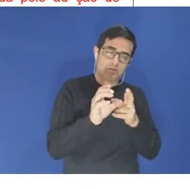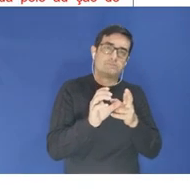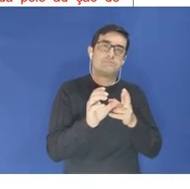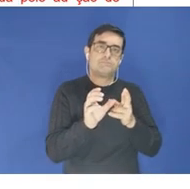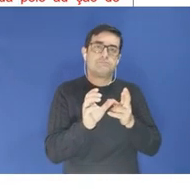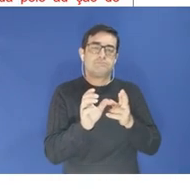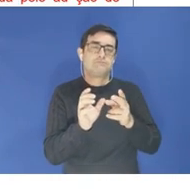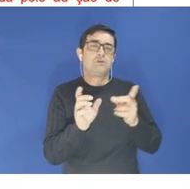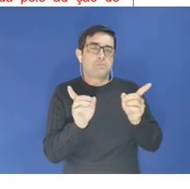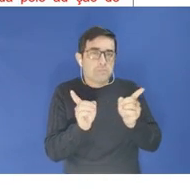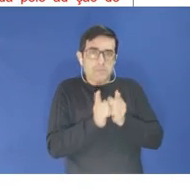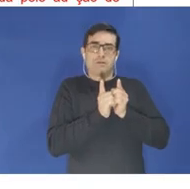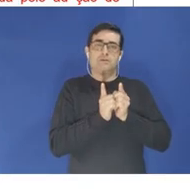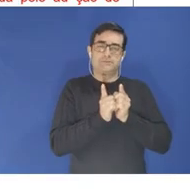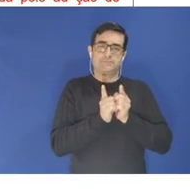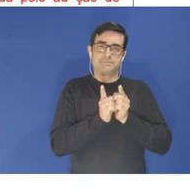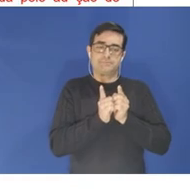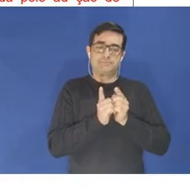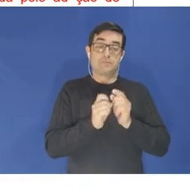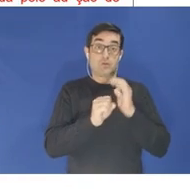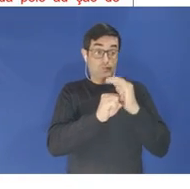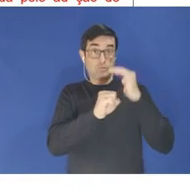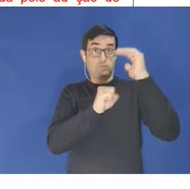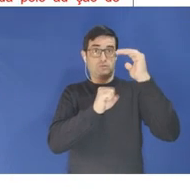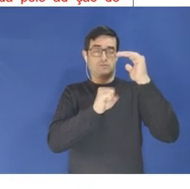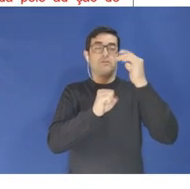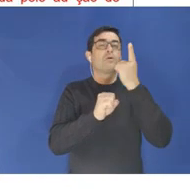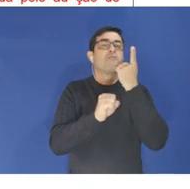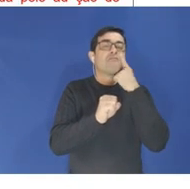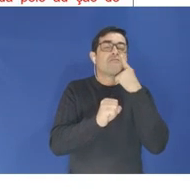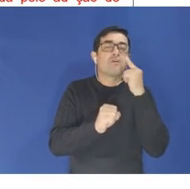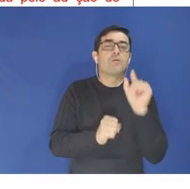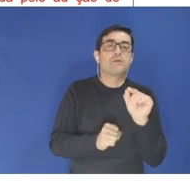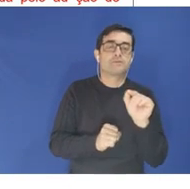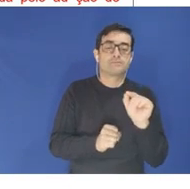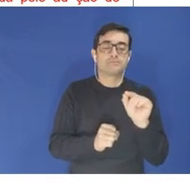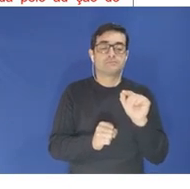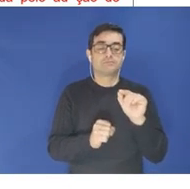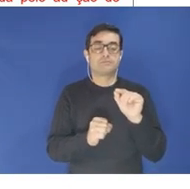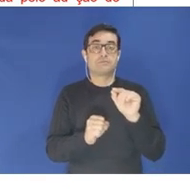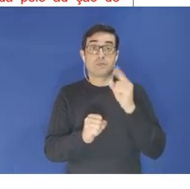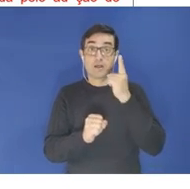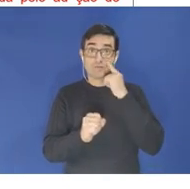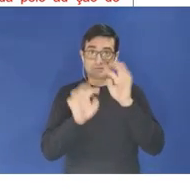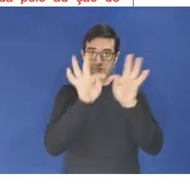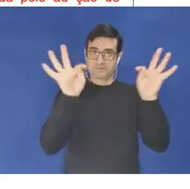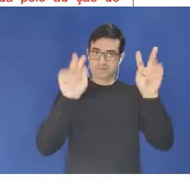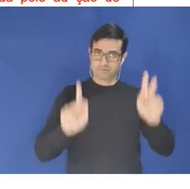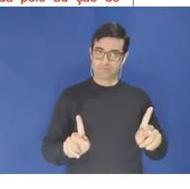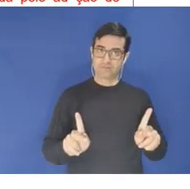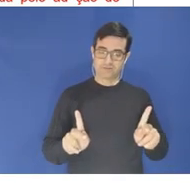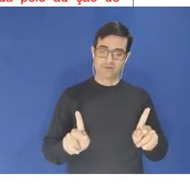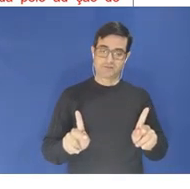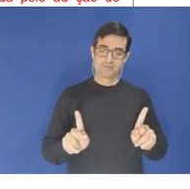que o aumento de um nível, mas ocorre. Então, o que a gente precisa ver? Que conforme eu vou indo na